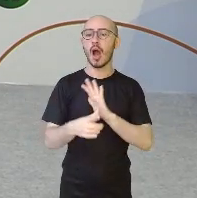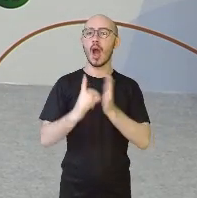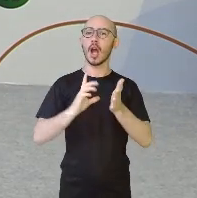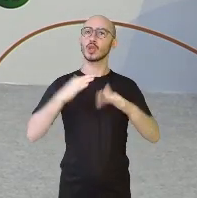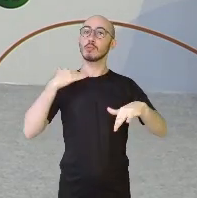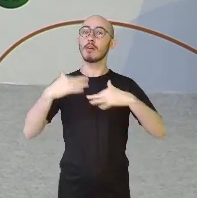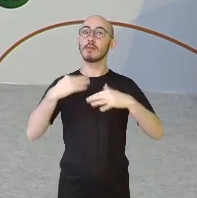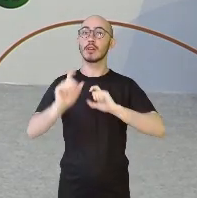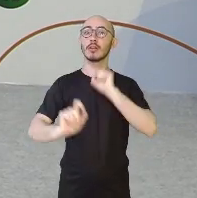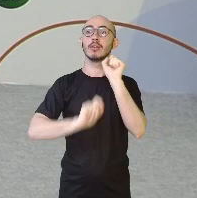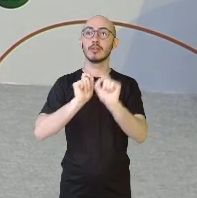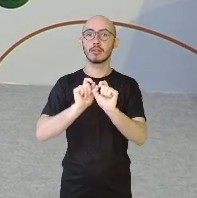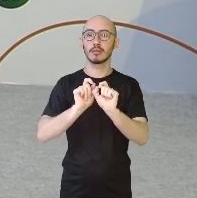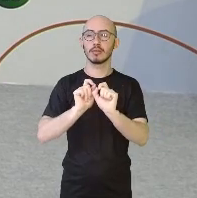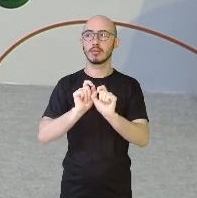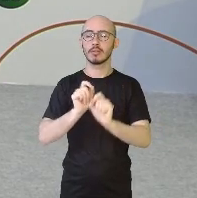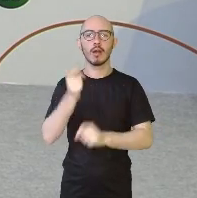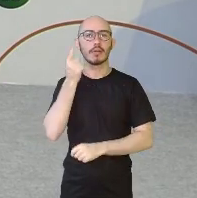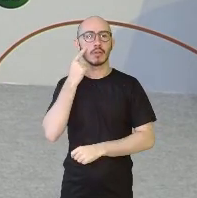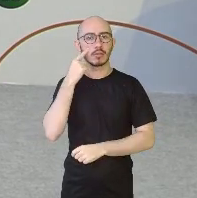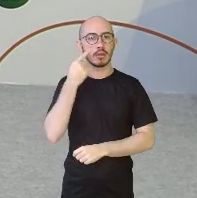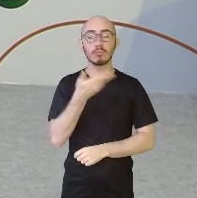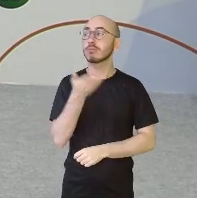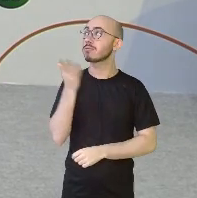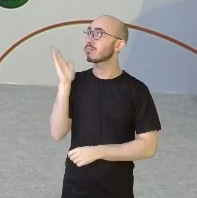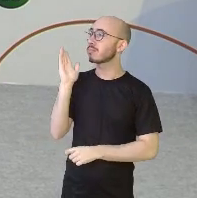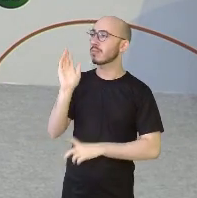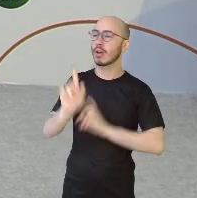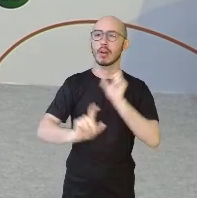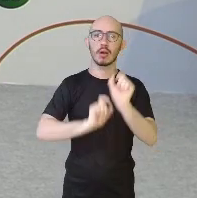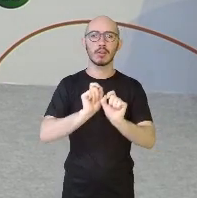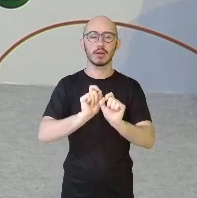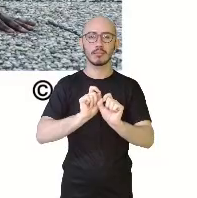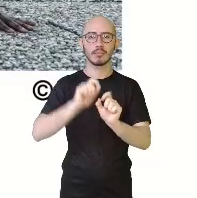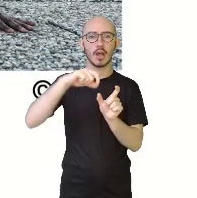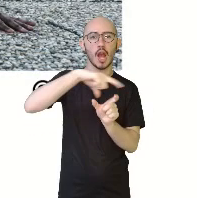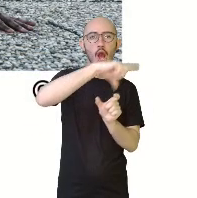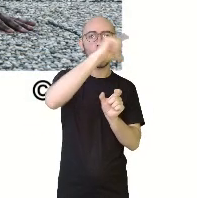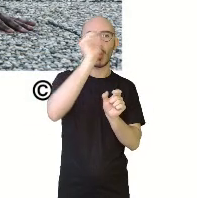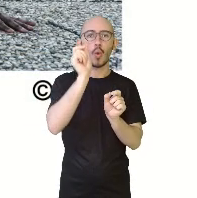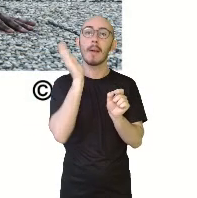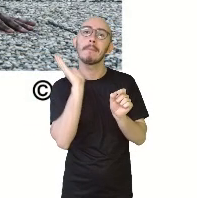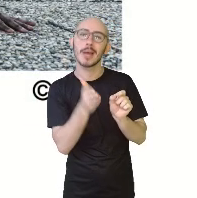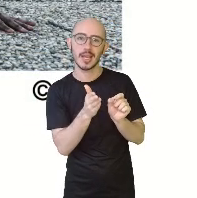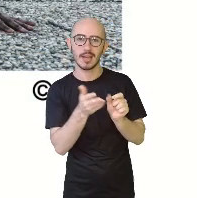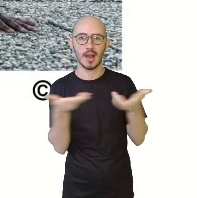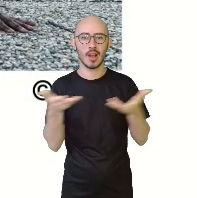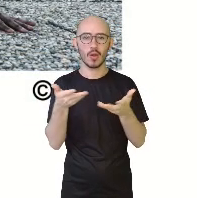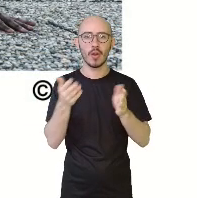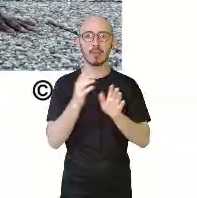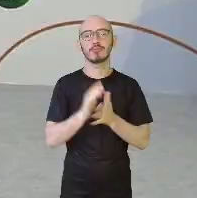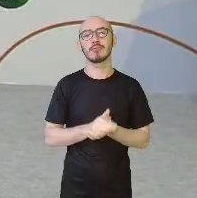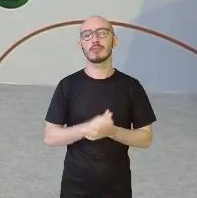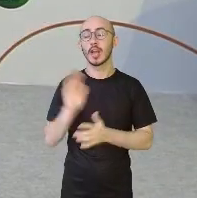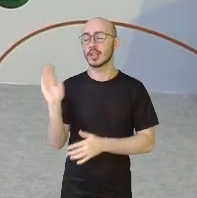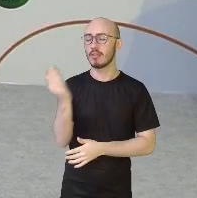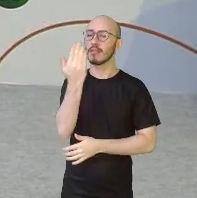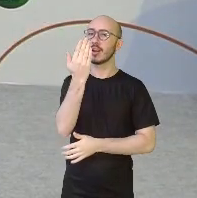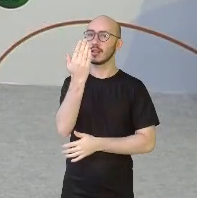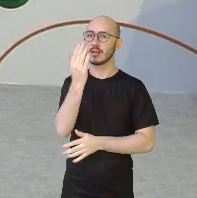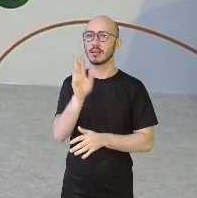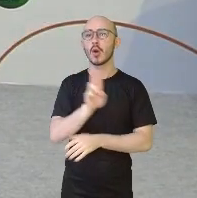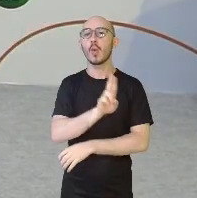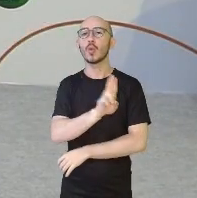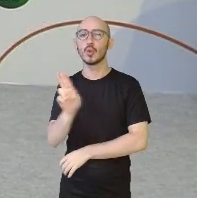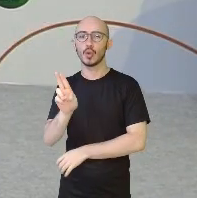movimento, vocês viram lá no slide que nós vamos fazer uma meia-lua de frente. Antes de qualquer movimento, é o nome do movimento que